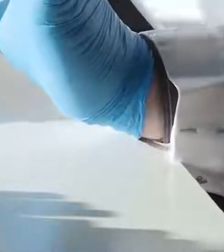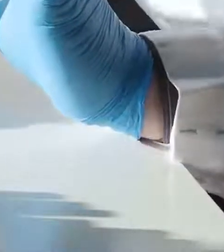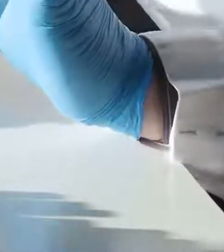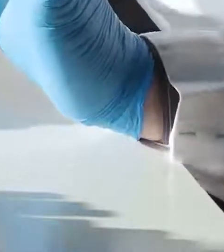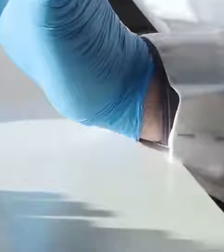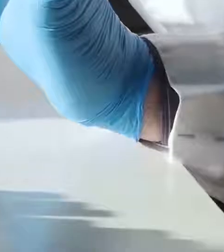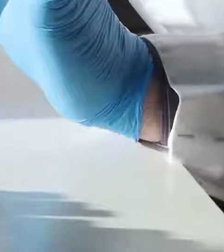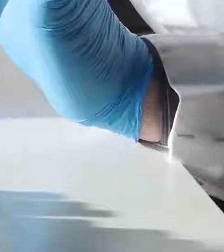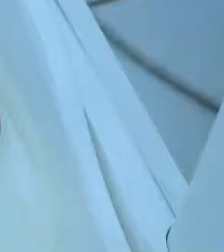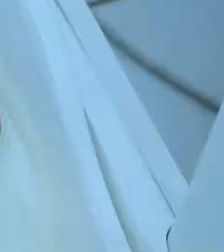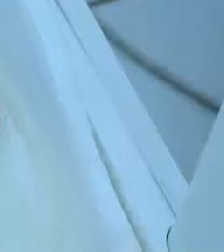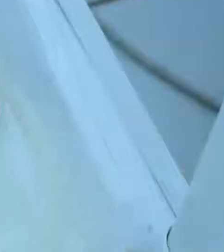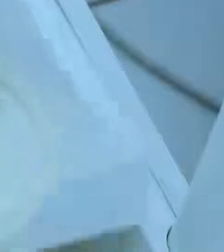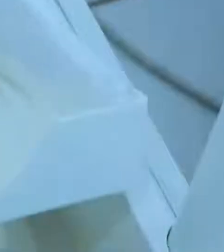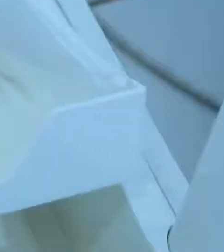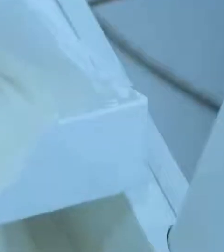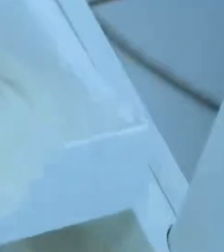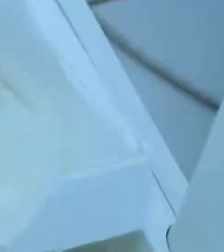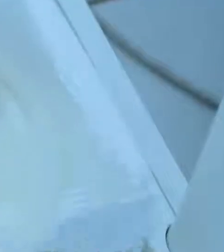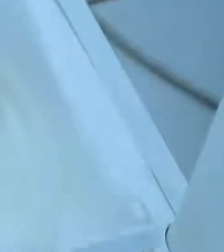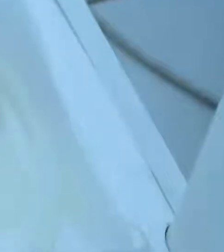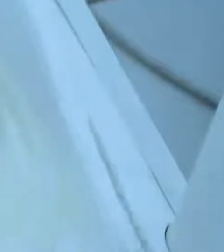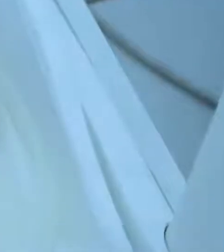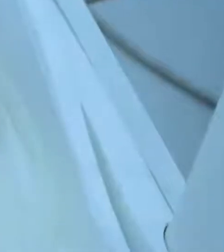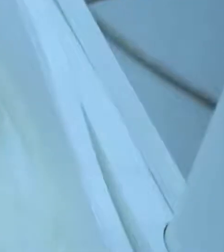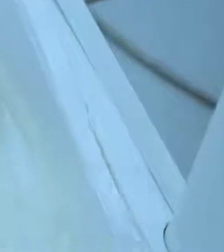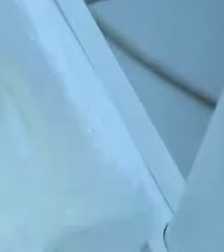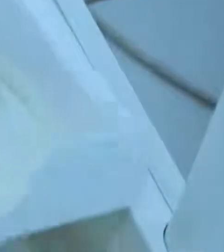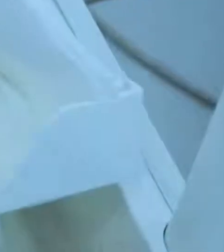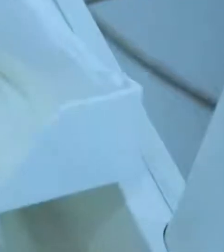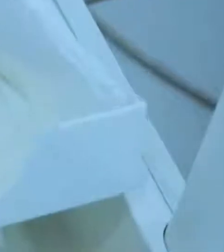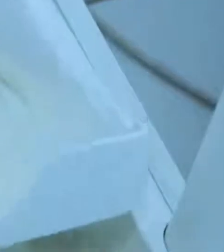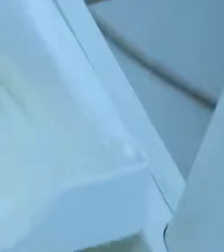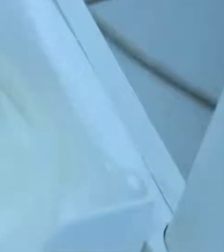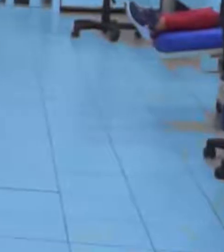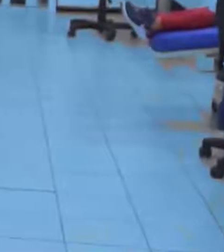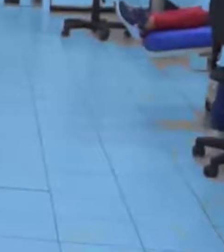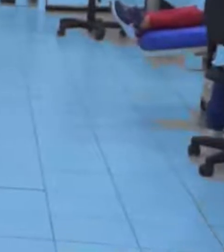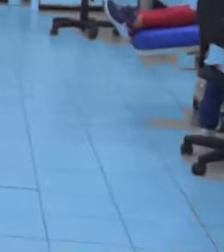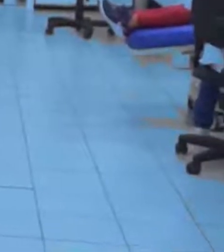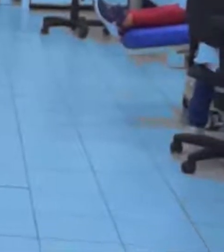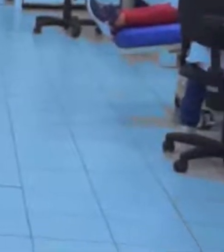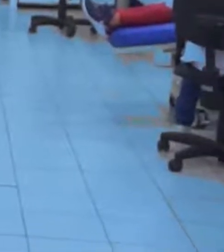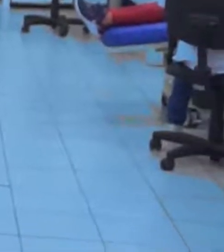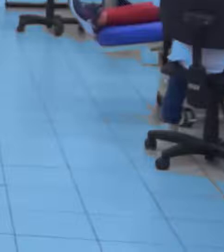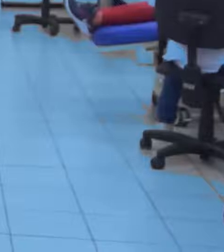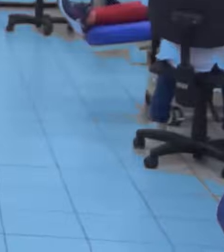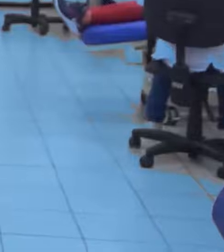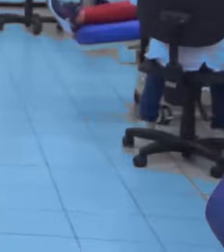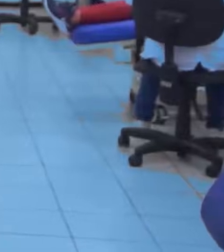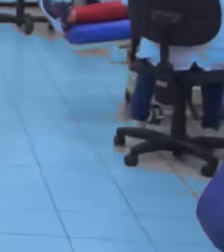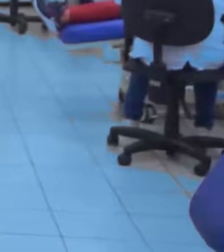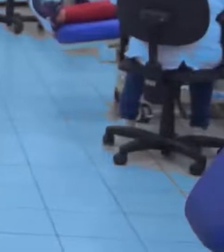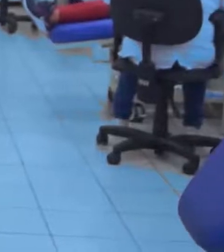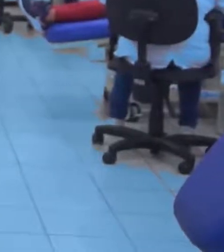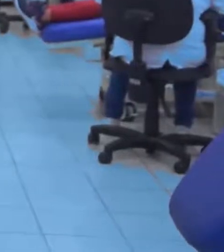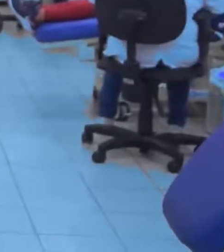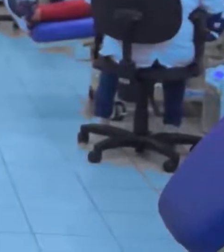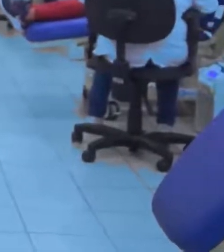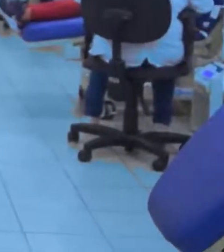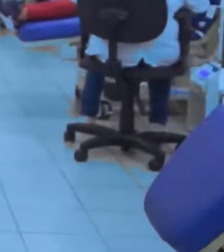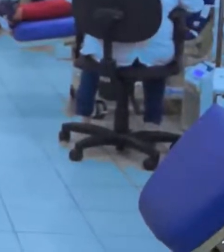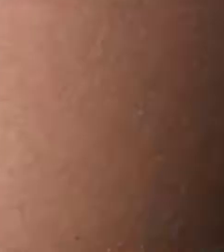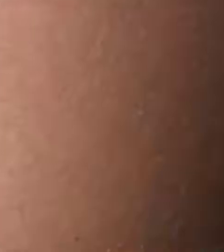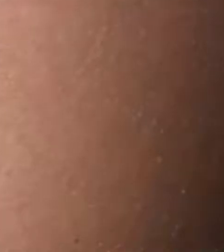nosso tipo sanguíneo? É útil para garantir que as transfusões de sangue sejam seguras, por exemplo. Além disso, no caso